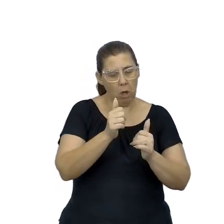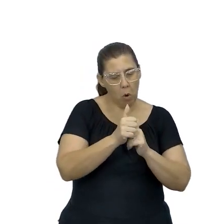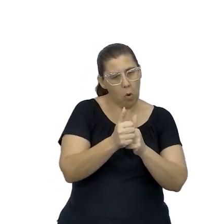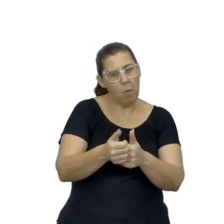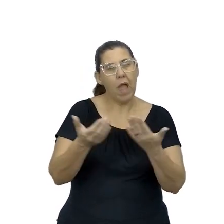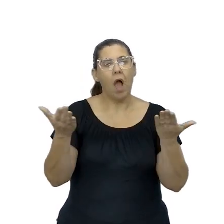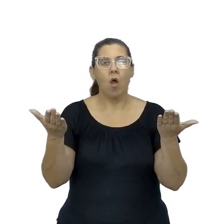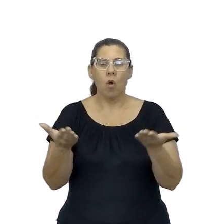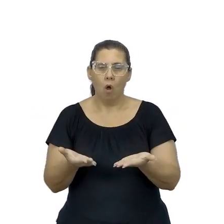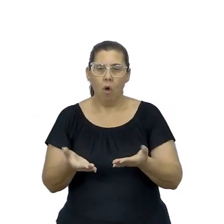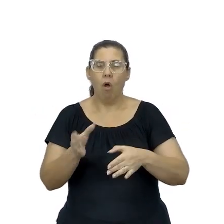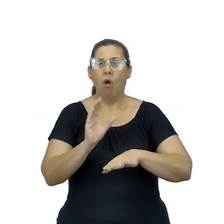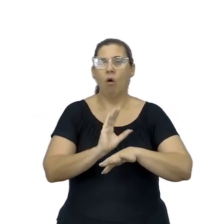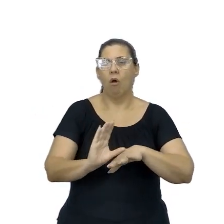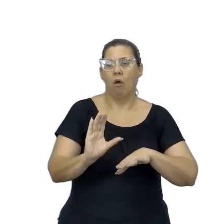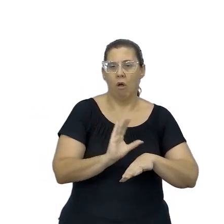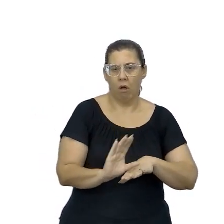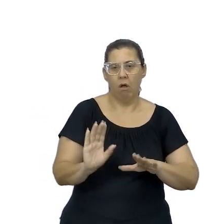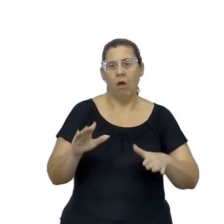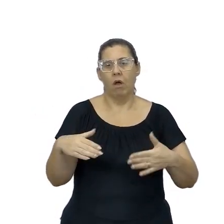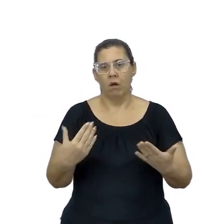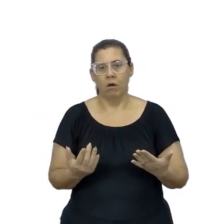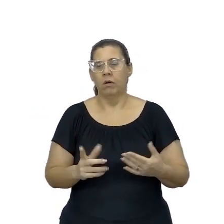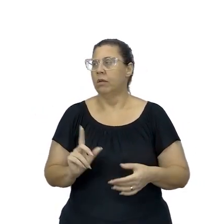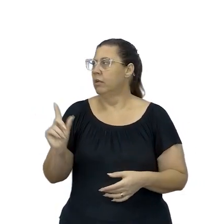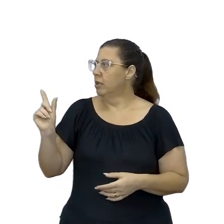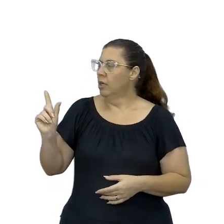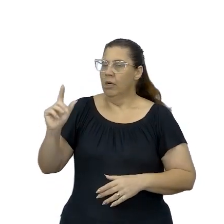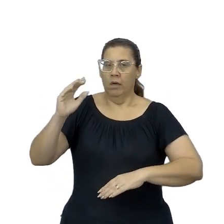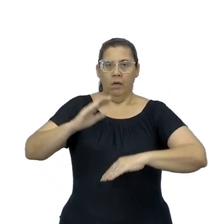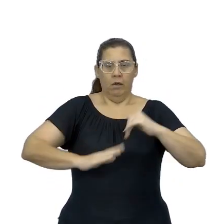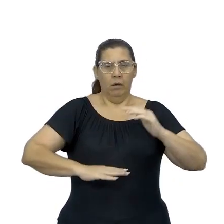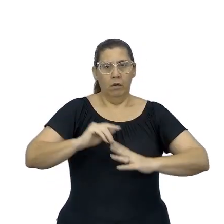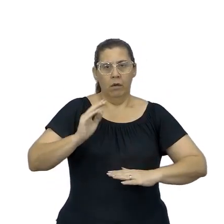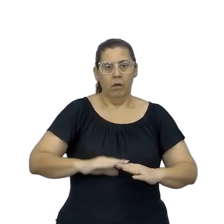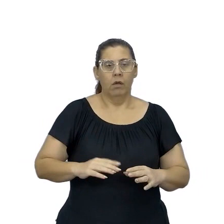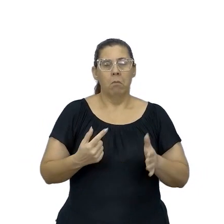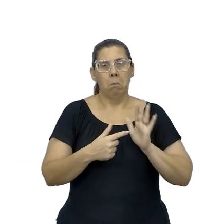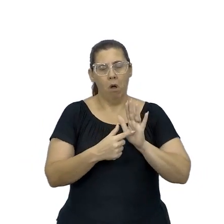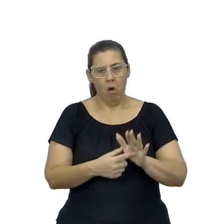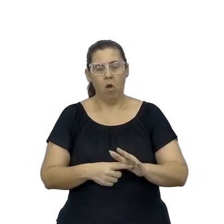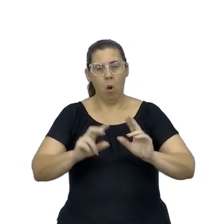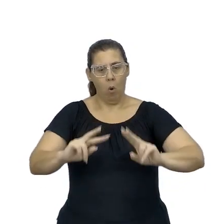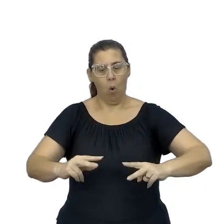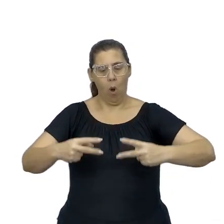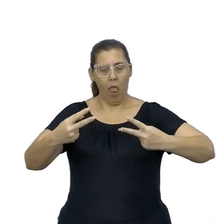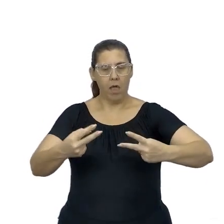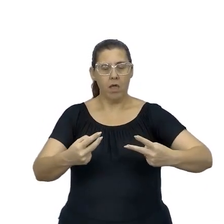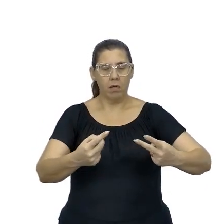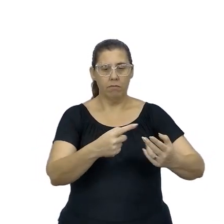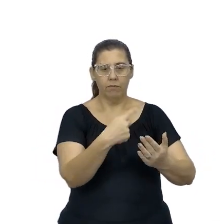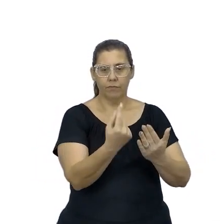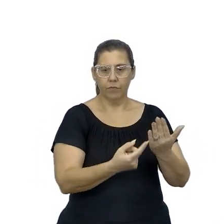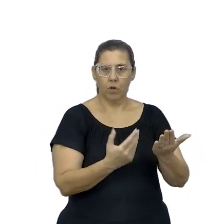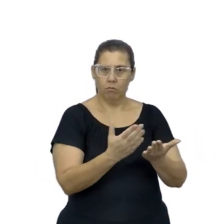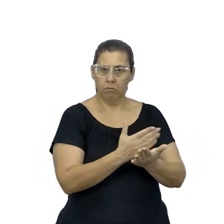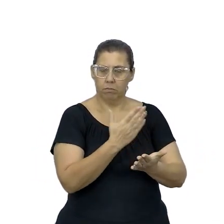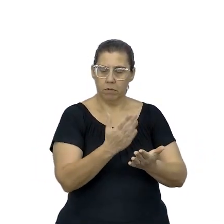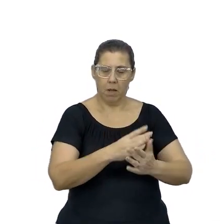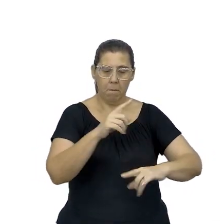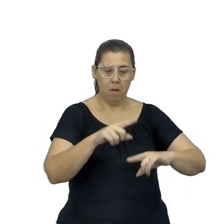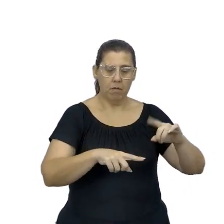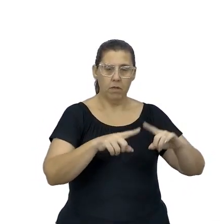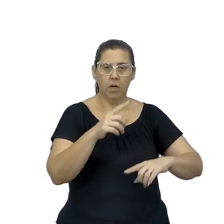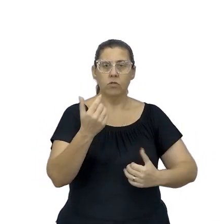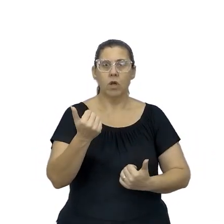nossas formações, né? Então, ela é prática para vocês, porque ela traz o link dos cadernos, né, dos materiais de apoio que a gente